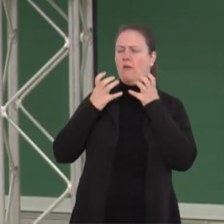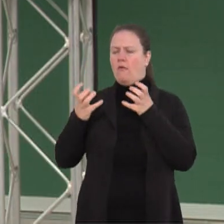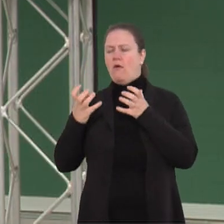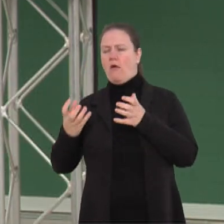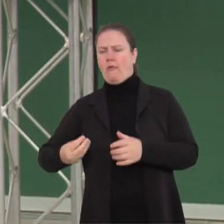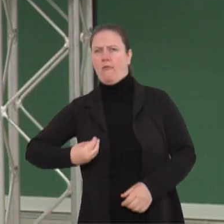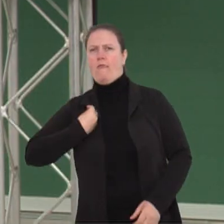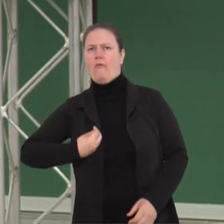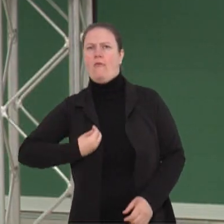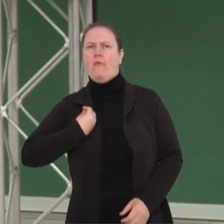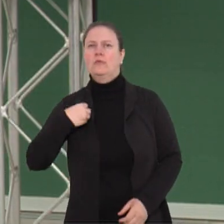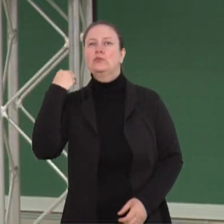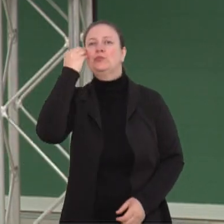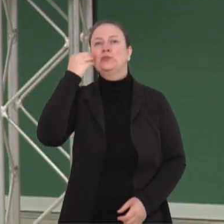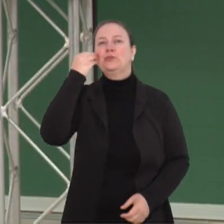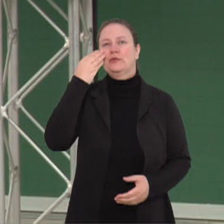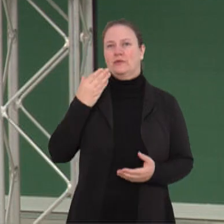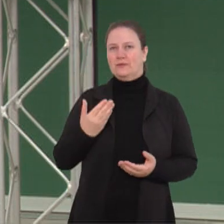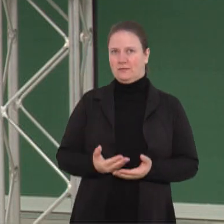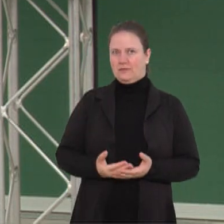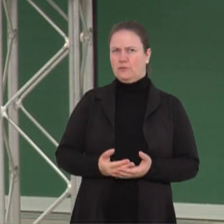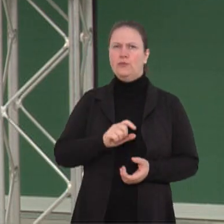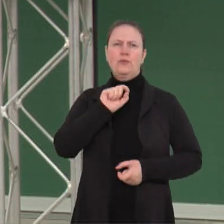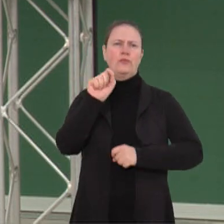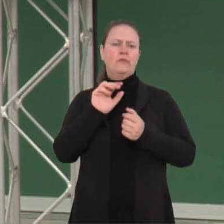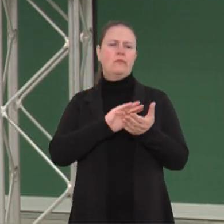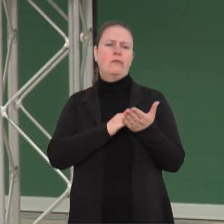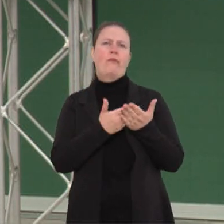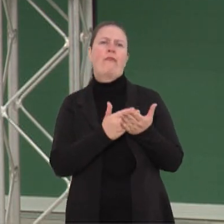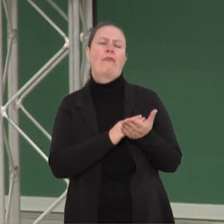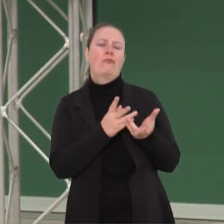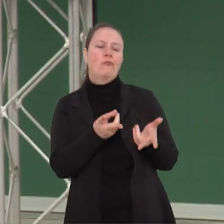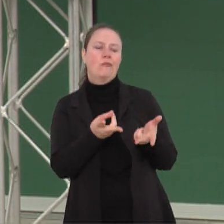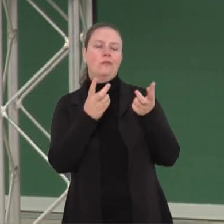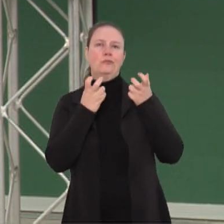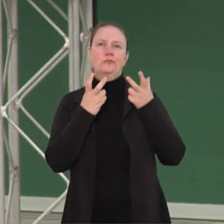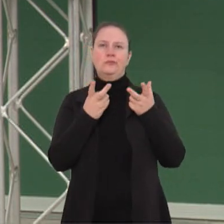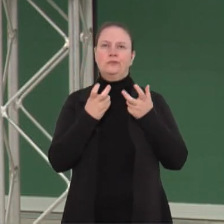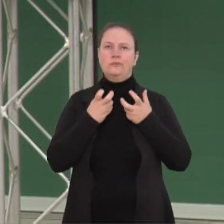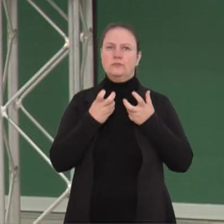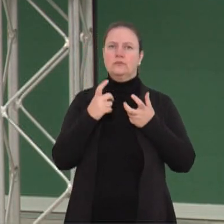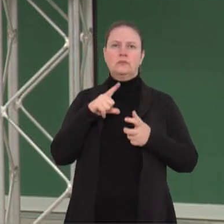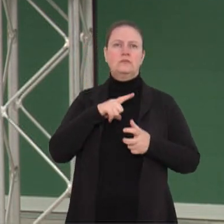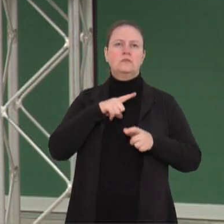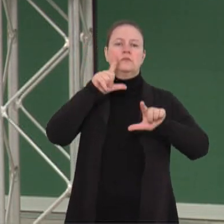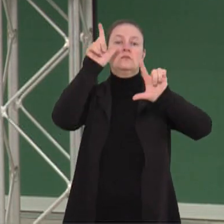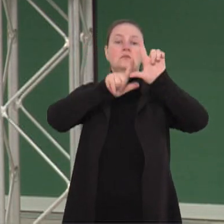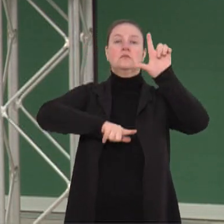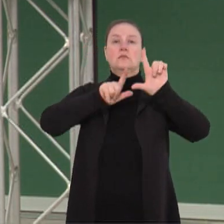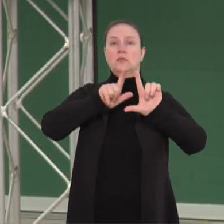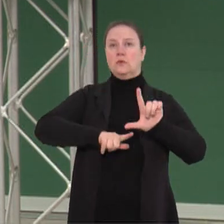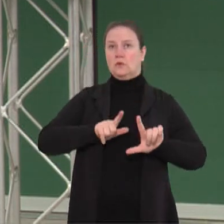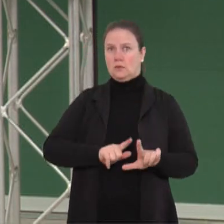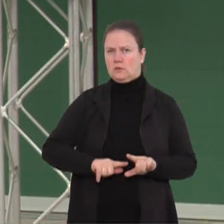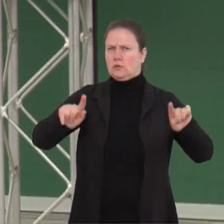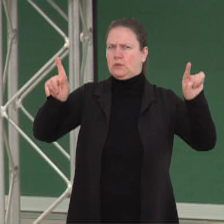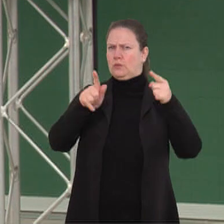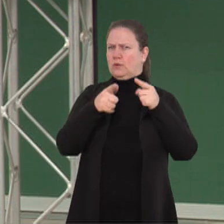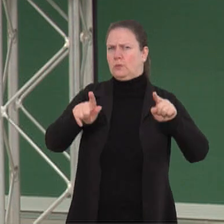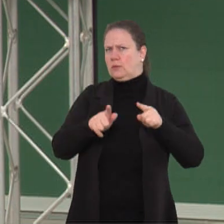viver. Afinal de contas, quais interpretações podemos ter dessa letra?